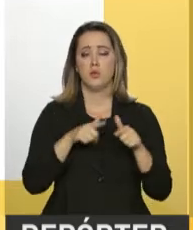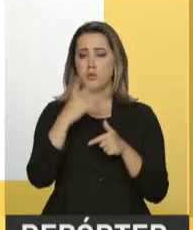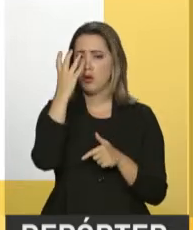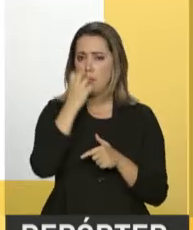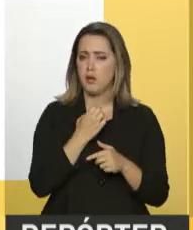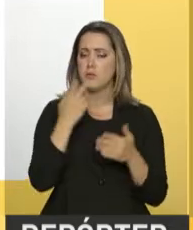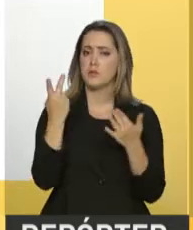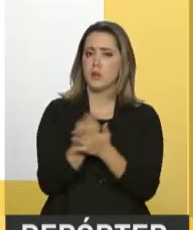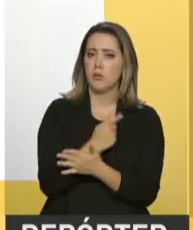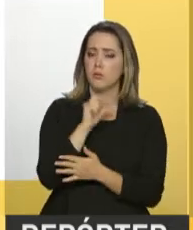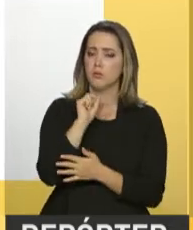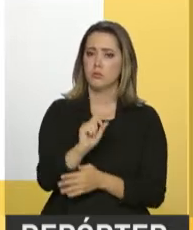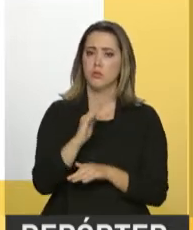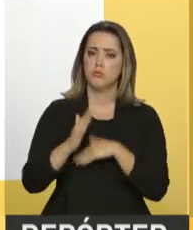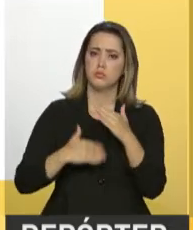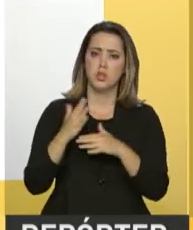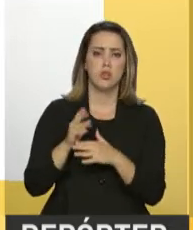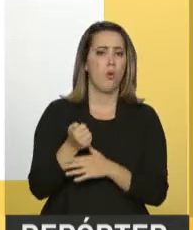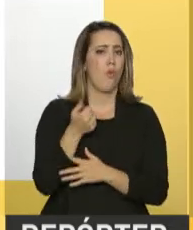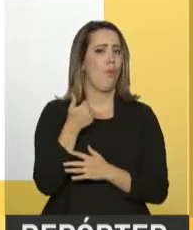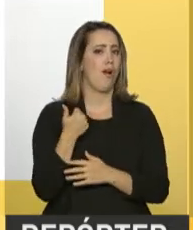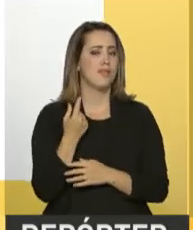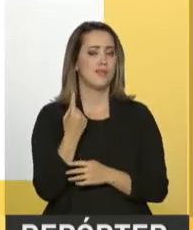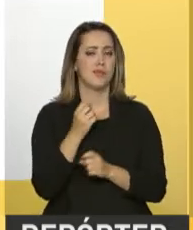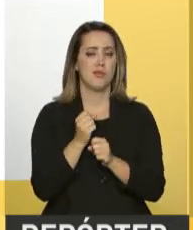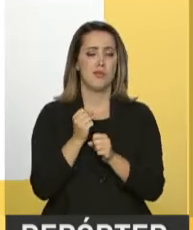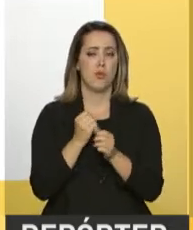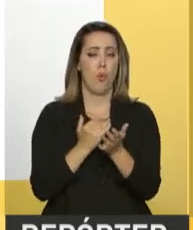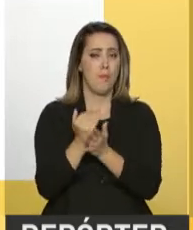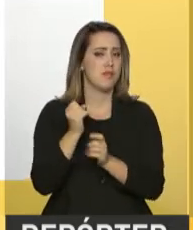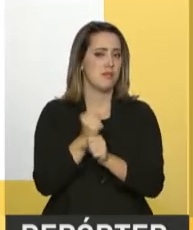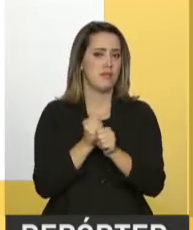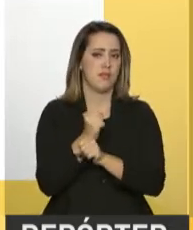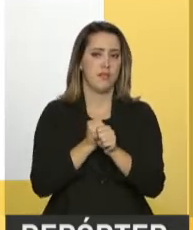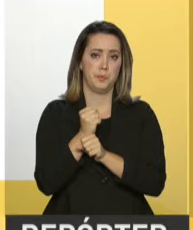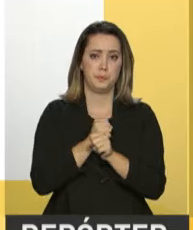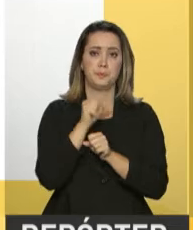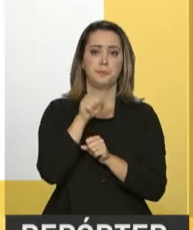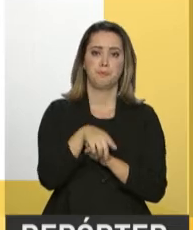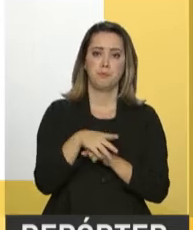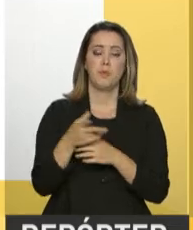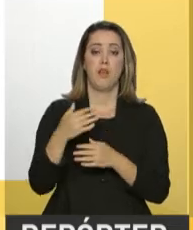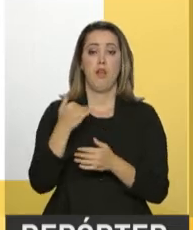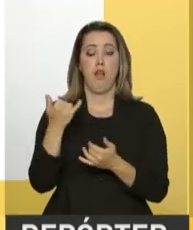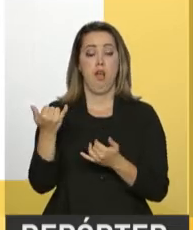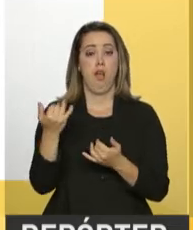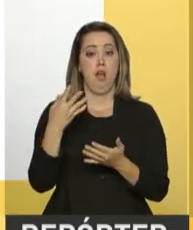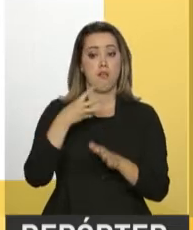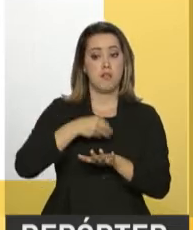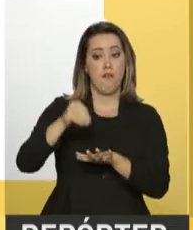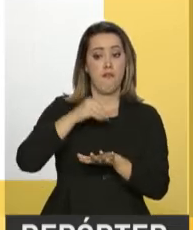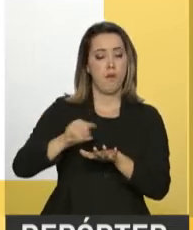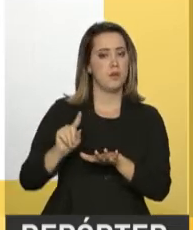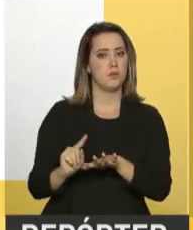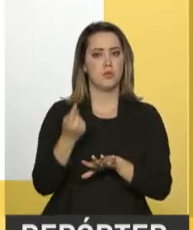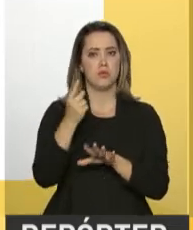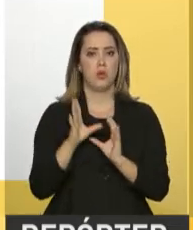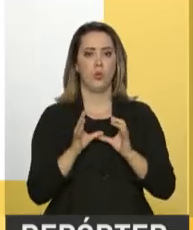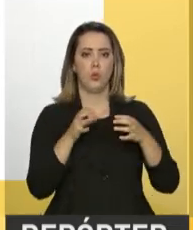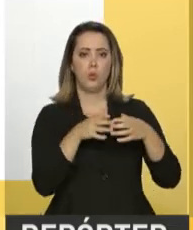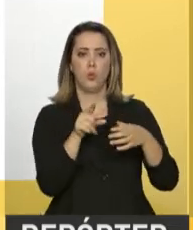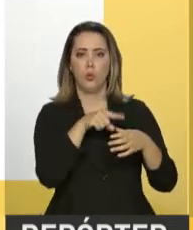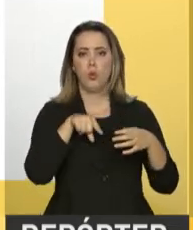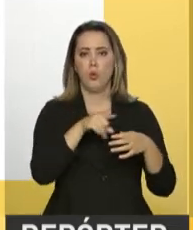que está sendo feito já praticamente desde o início do ano. O levantamento de informações é absolutamente central nesse